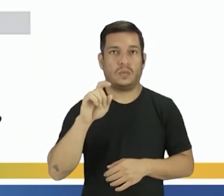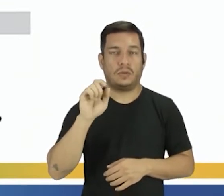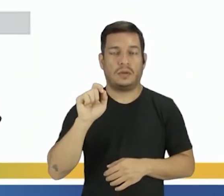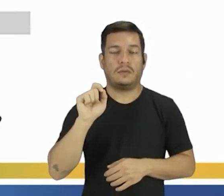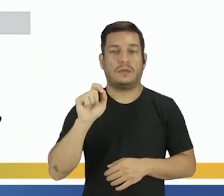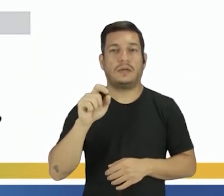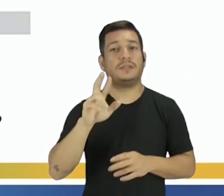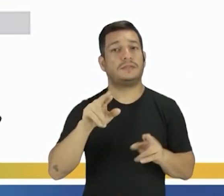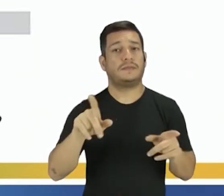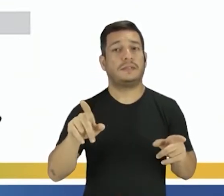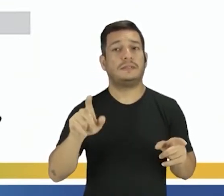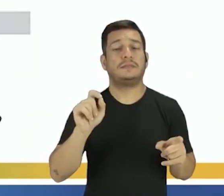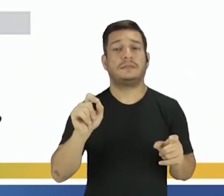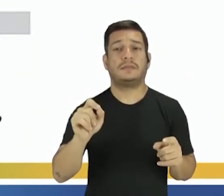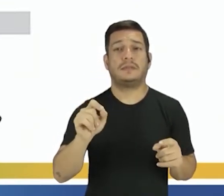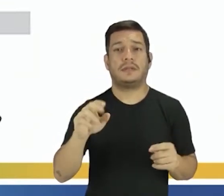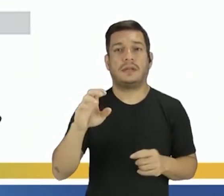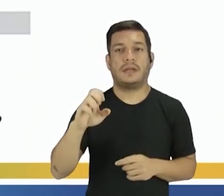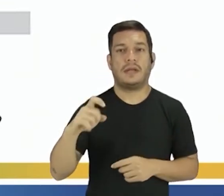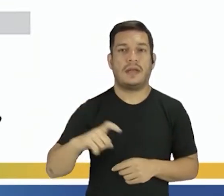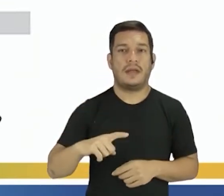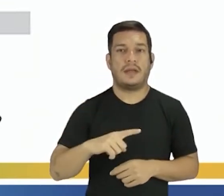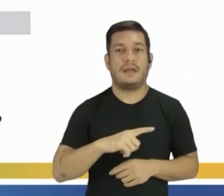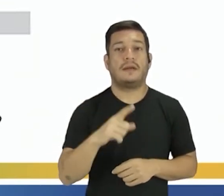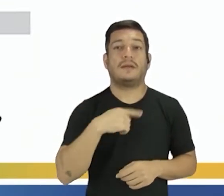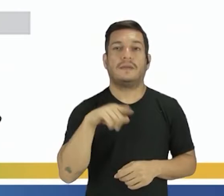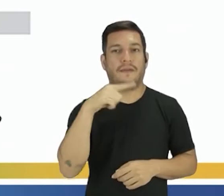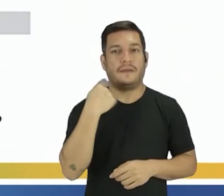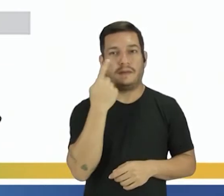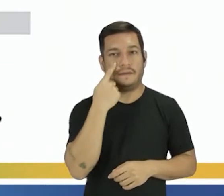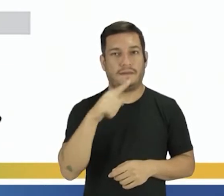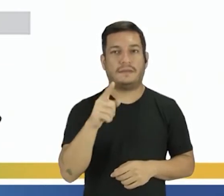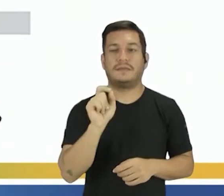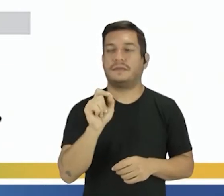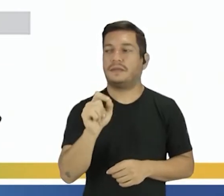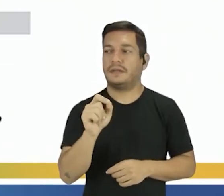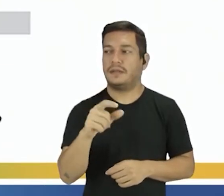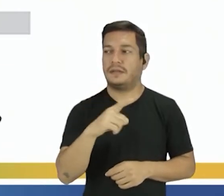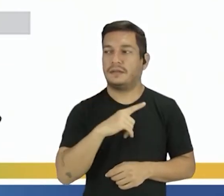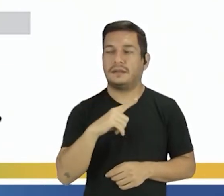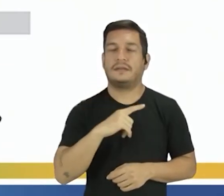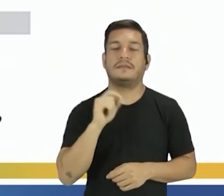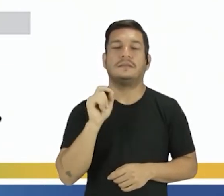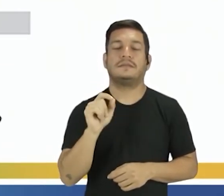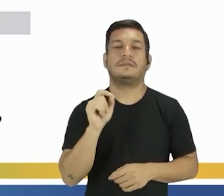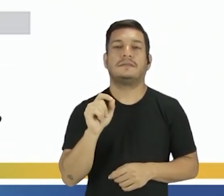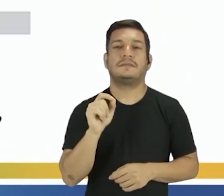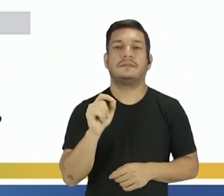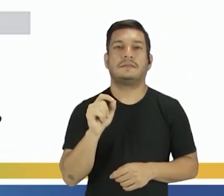secundário. Diferentemente da espermátide que a gente viu lá na espermatogênese, a gente não tem